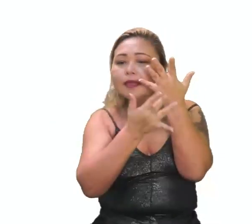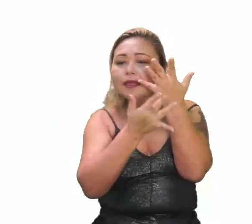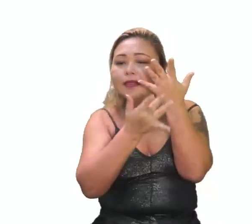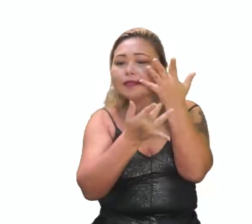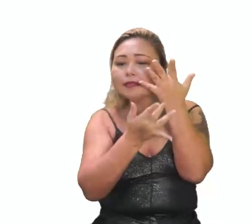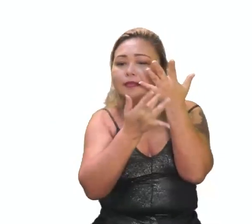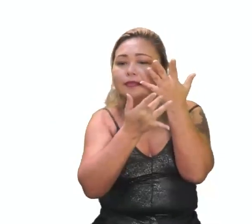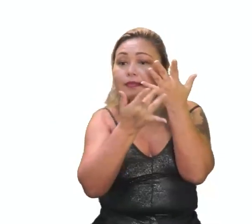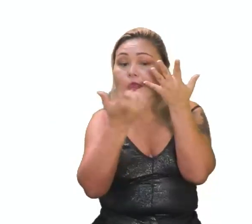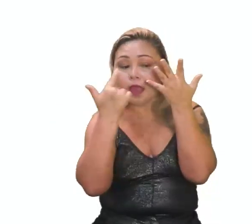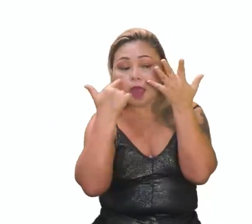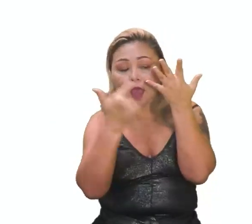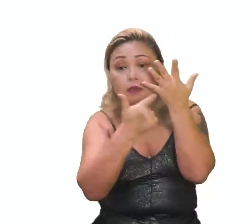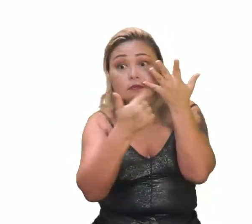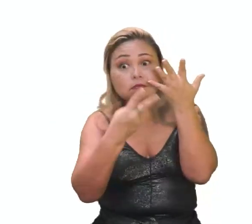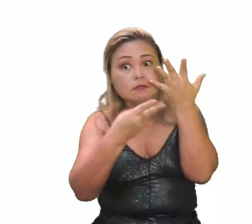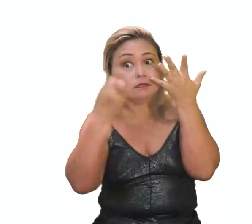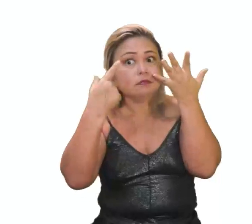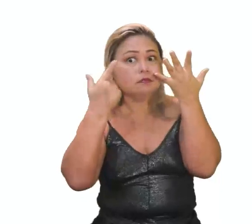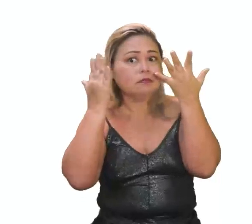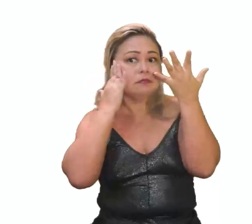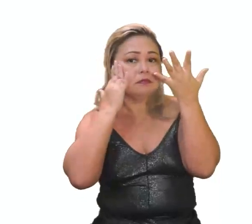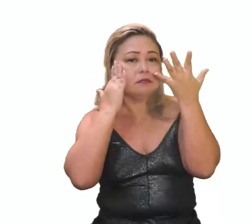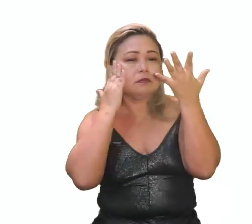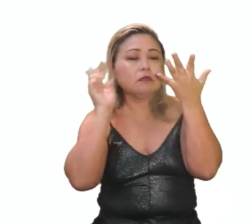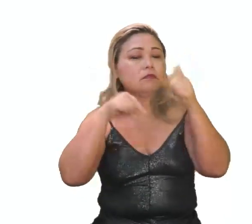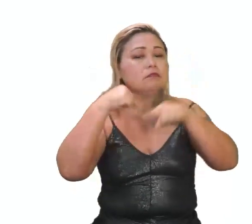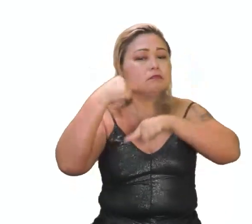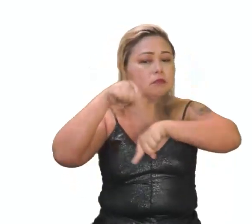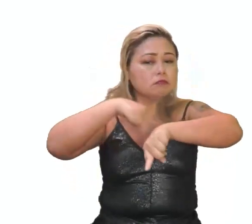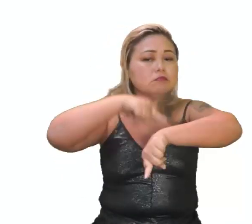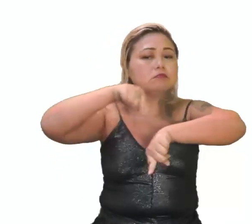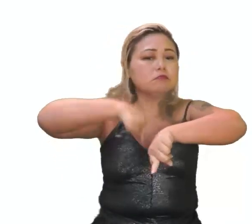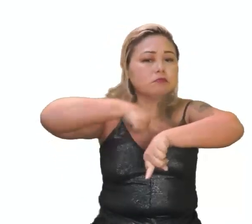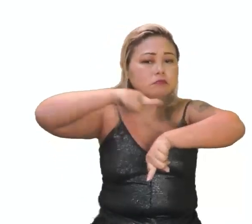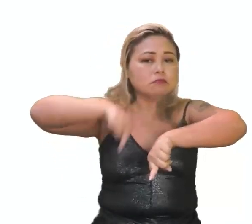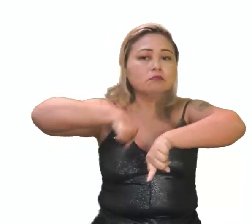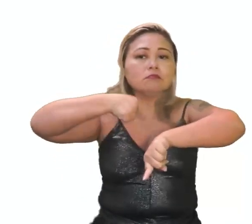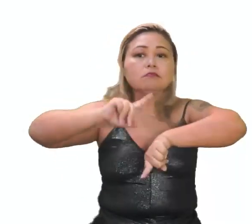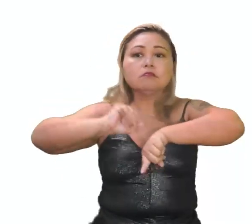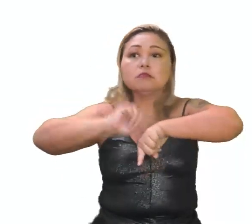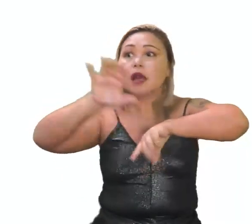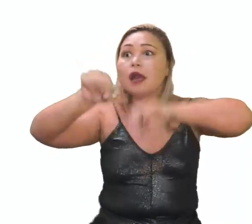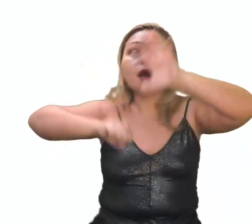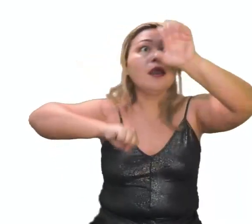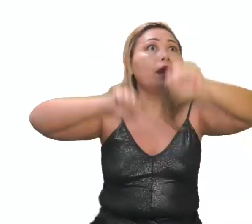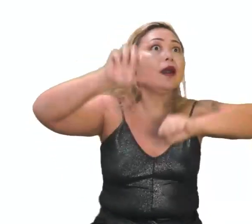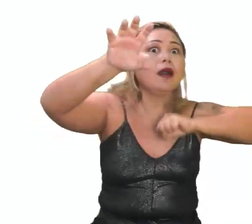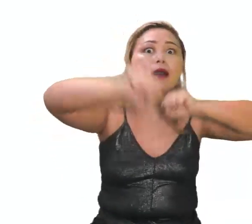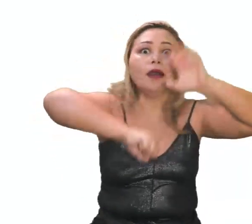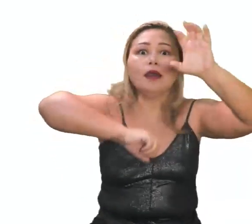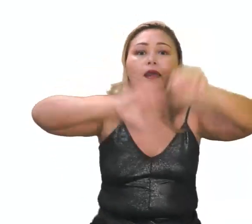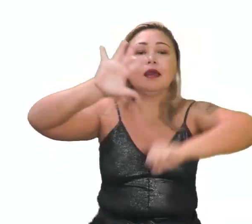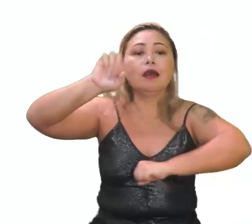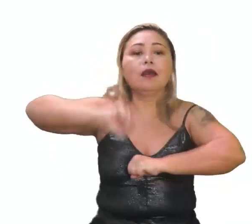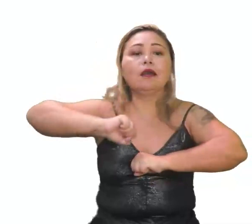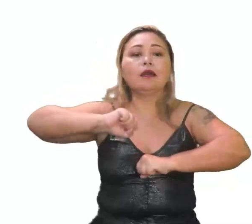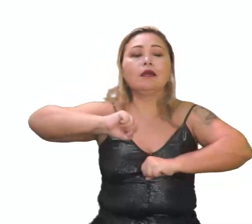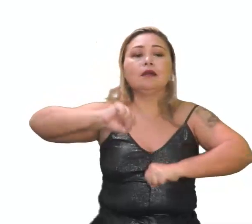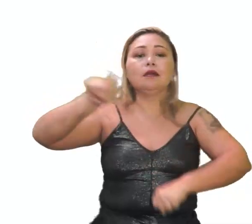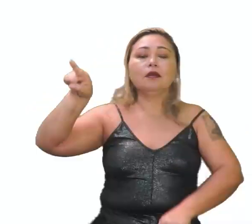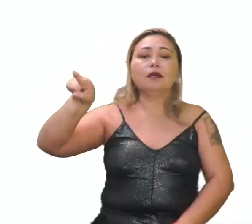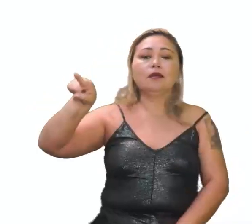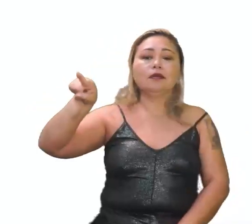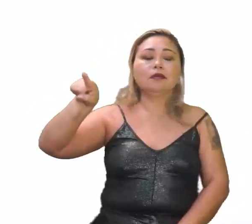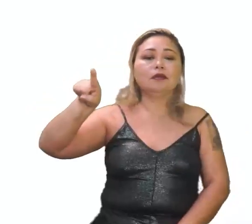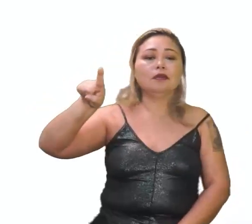ou seja, estavam identificadas. Depois de algumas horas, procedeu-se a uma recaptura, conseguindo recapturar,